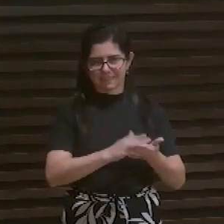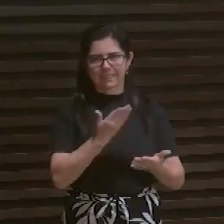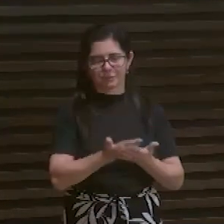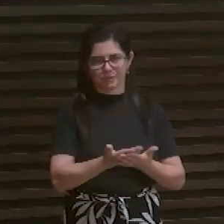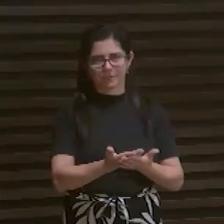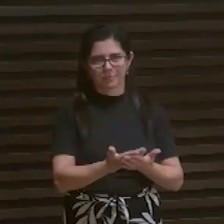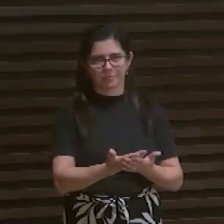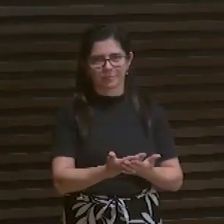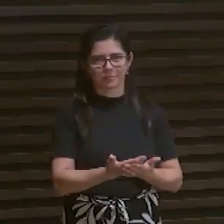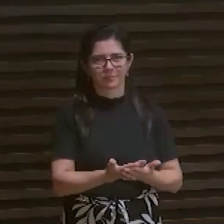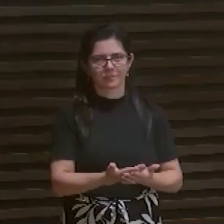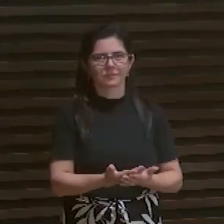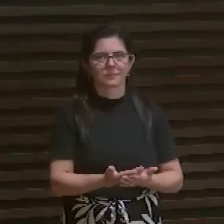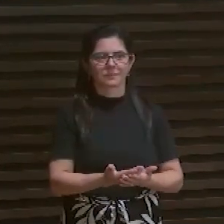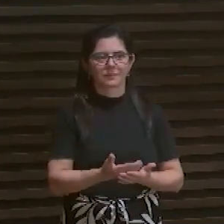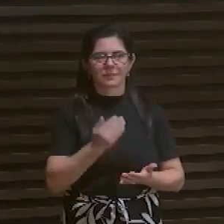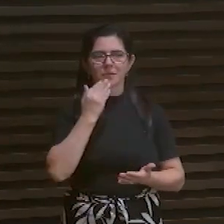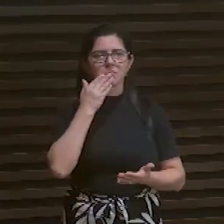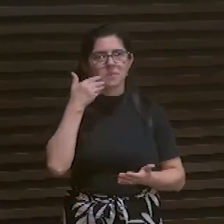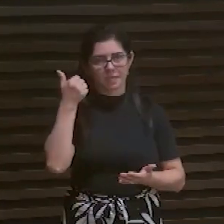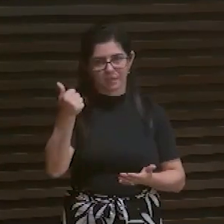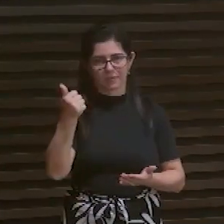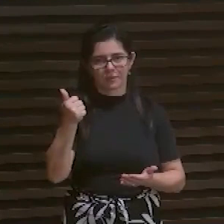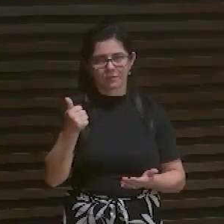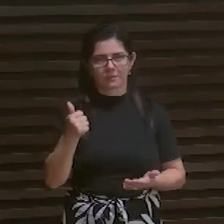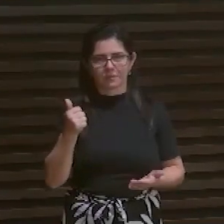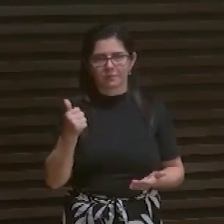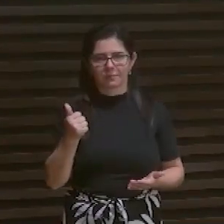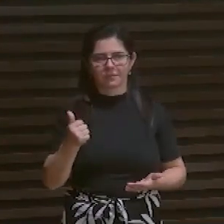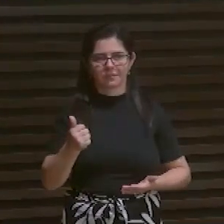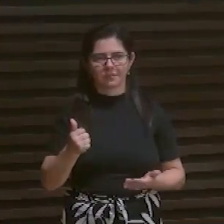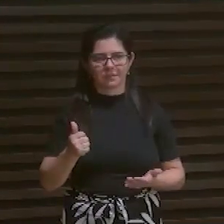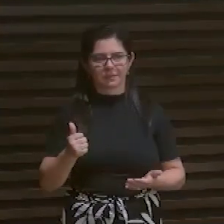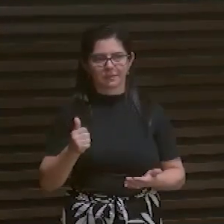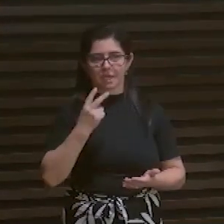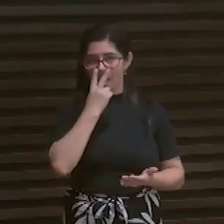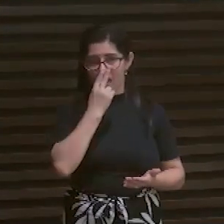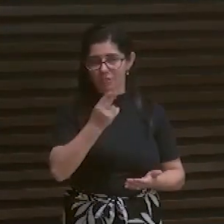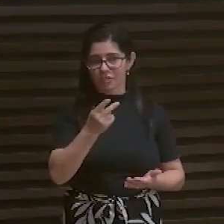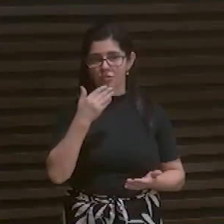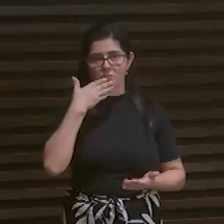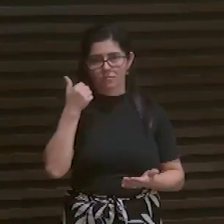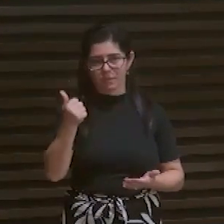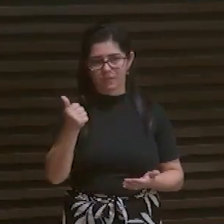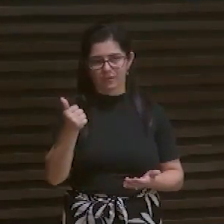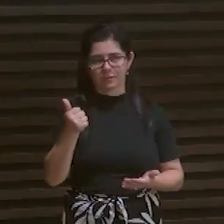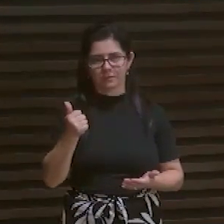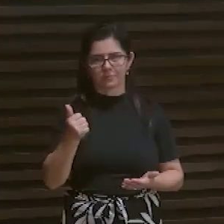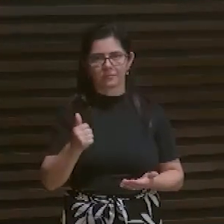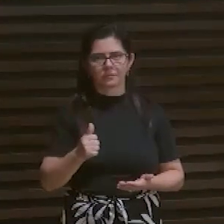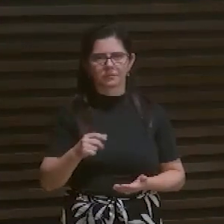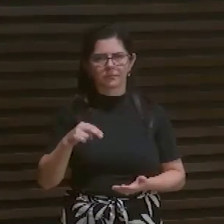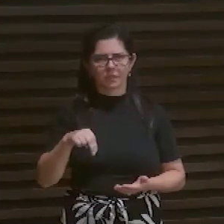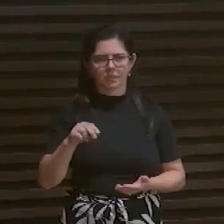eu acho que a NVI está muito melhor, inclusive pesquisando sobre isso, eu achei que assim, faz muito mais sentido essa tradução da NVI, que fala: